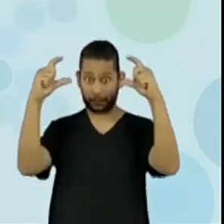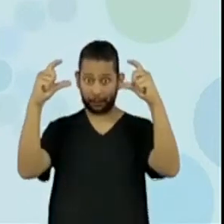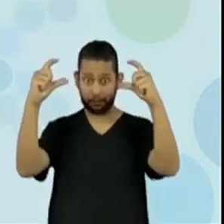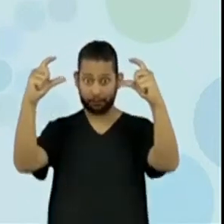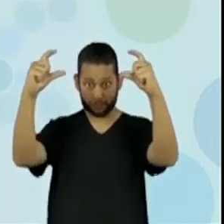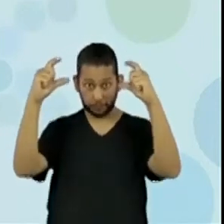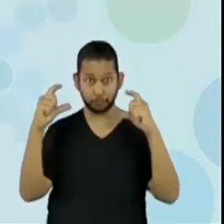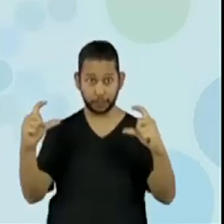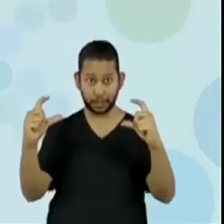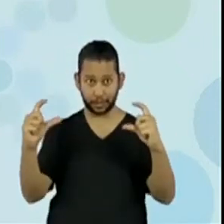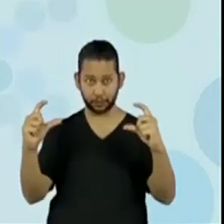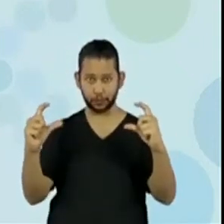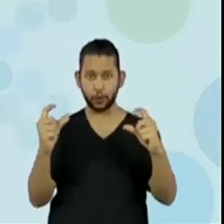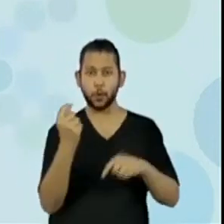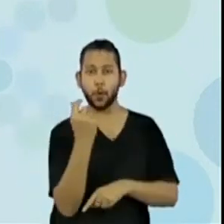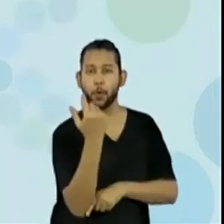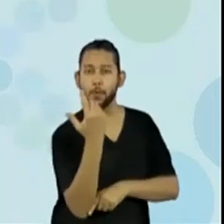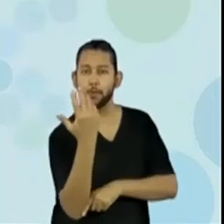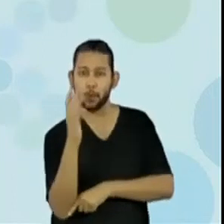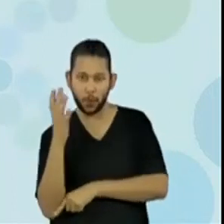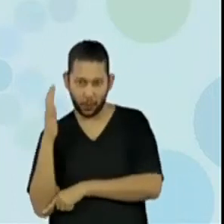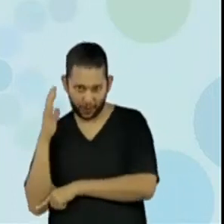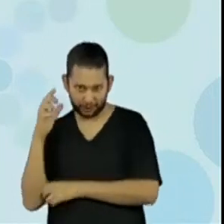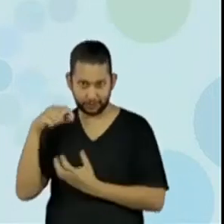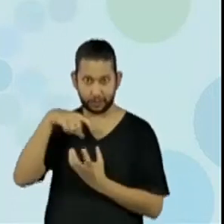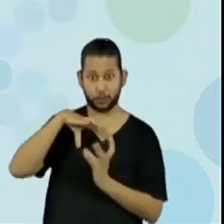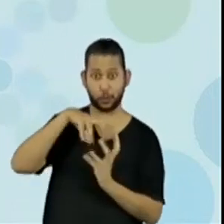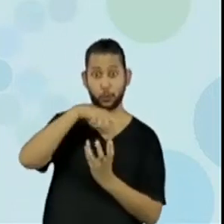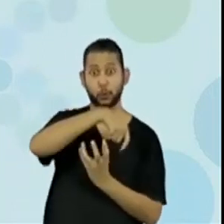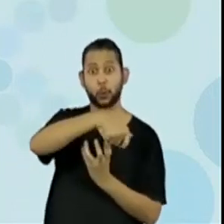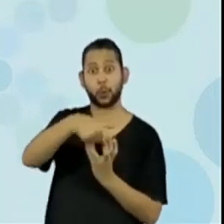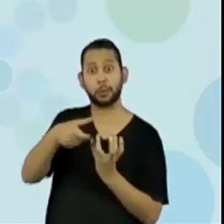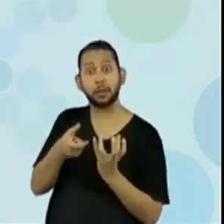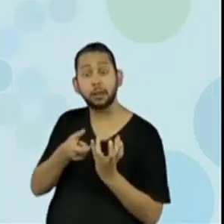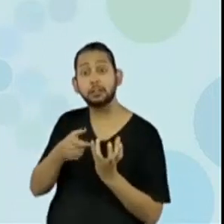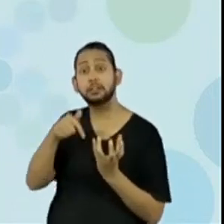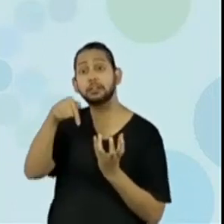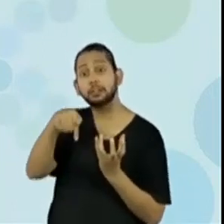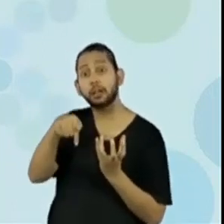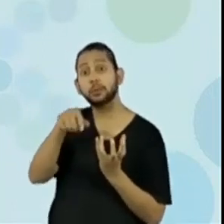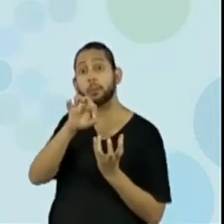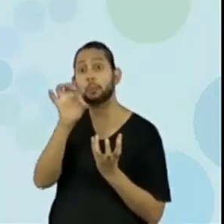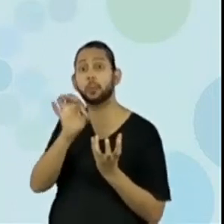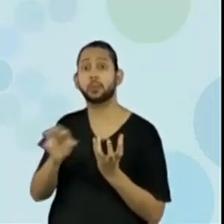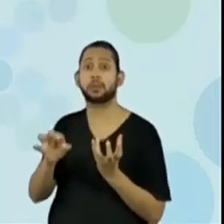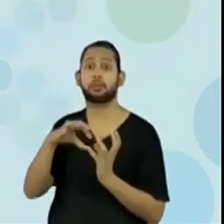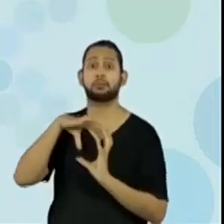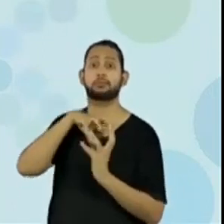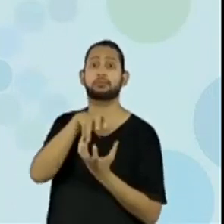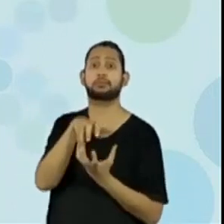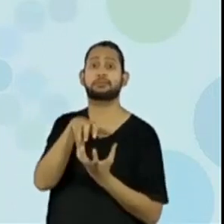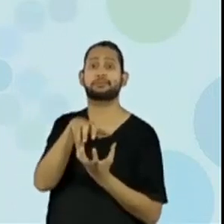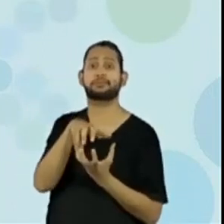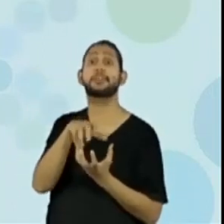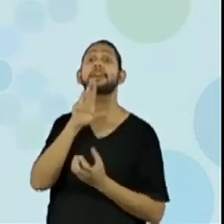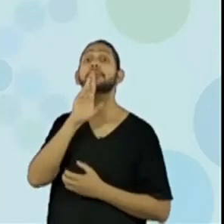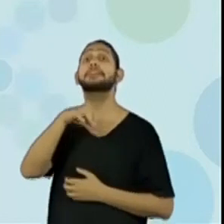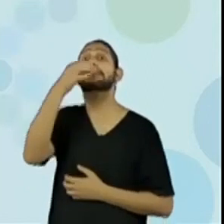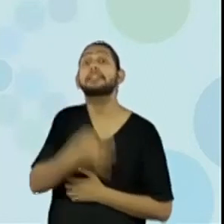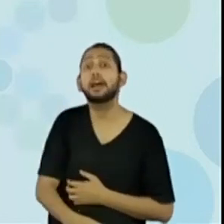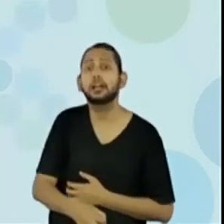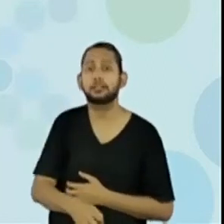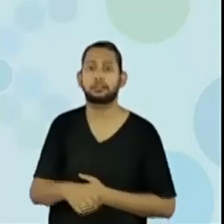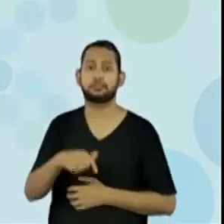florestas tropicais que só cobrem 7% da superfície terrestre. Então, qual é a resposta correta?